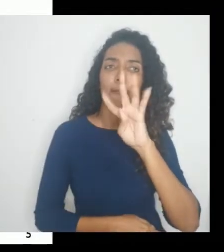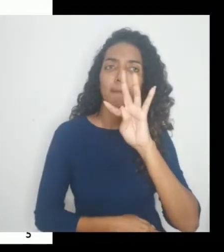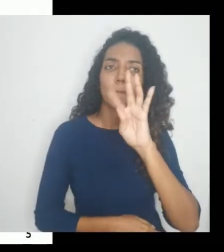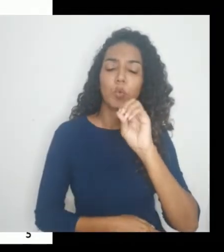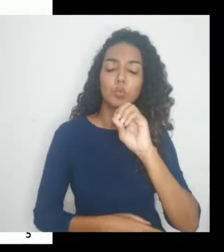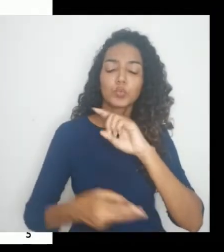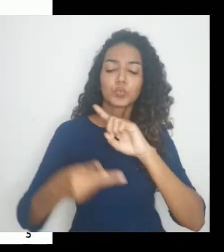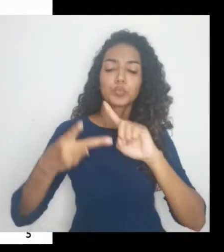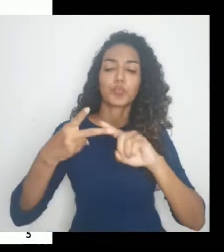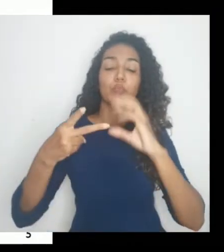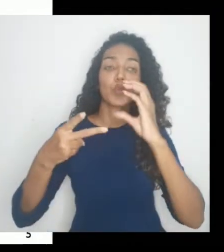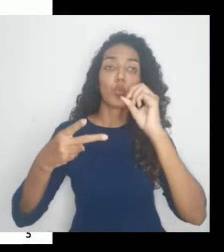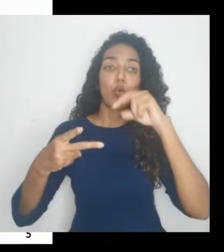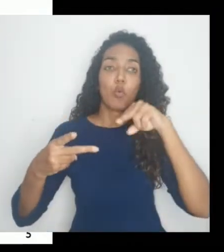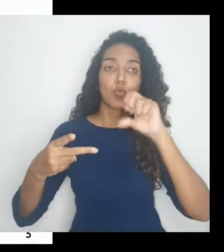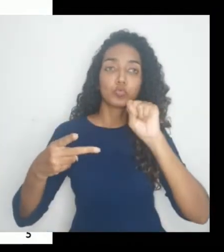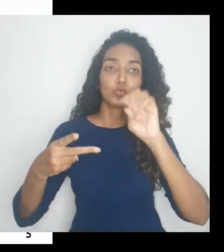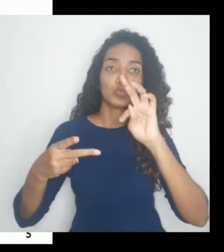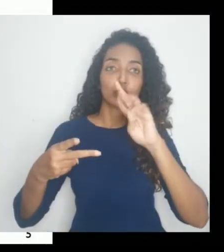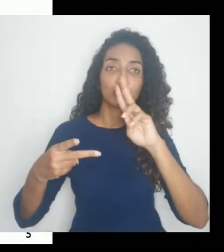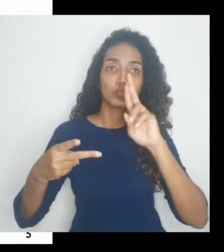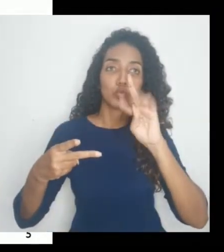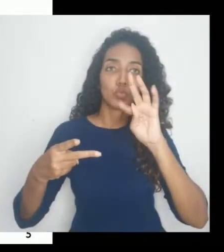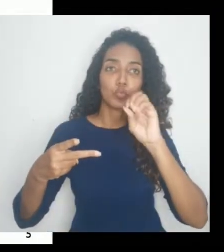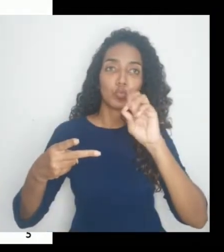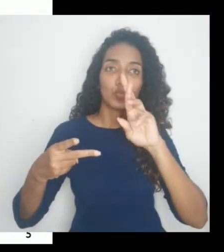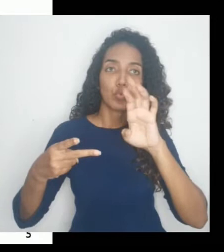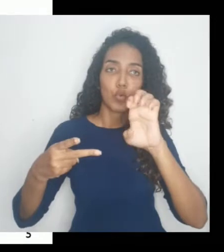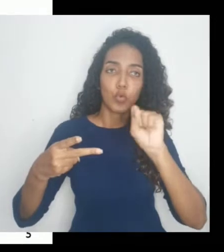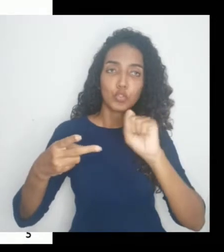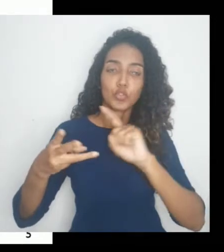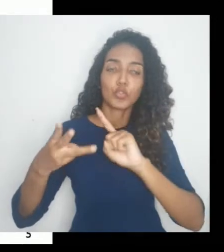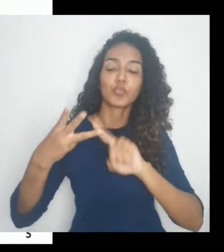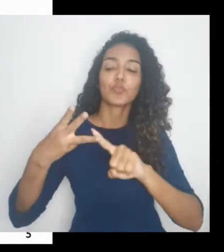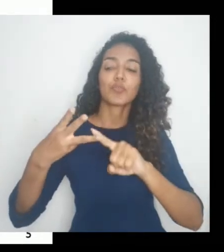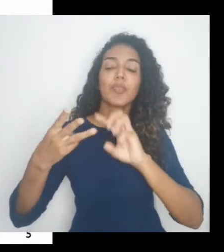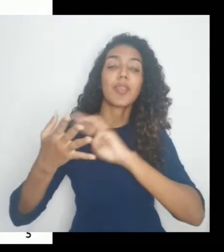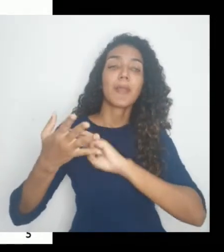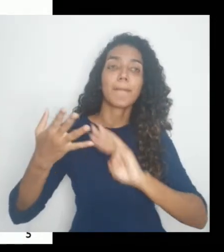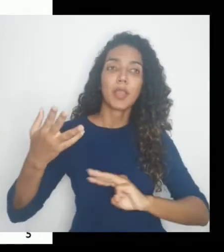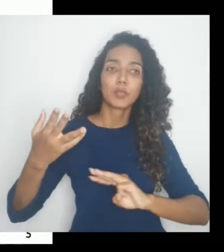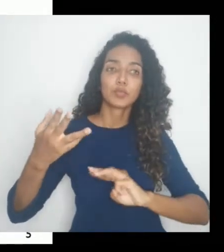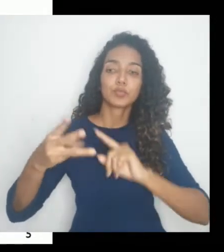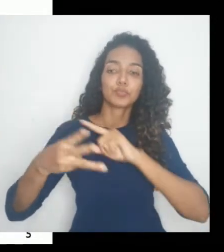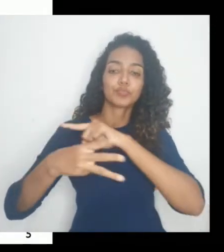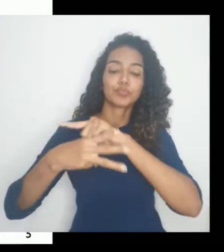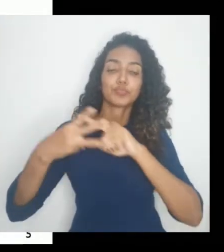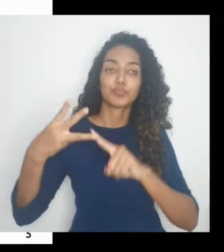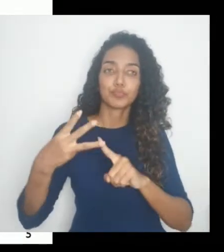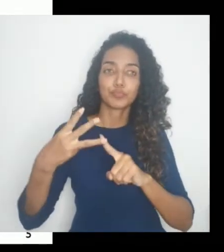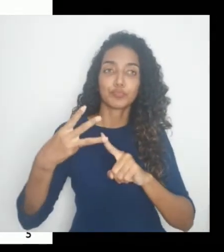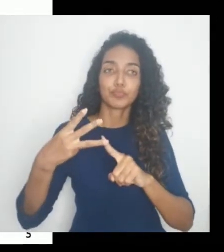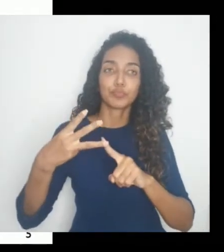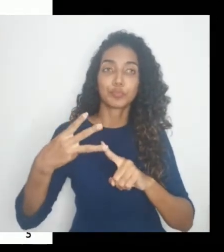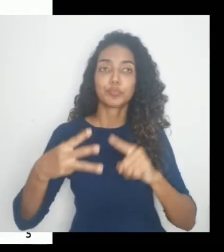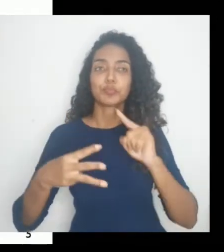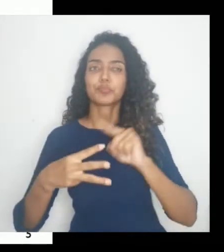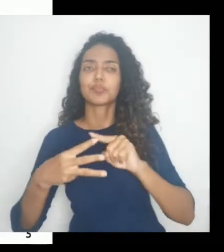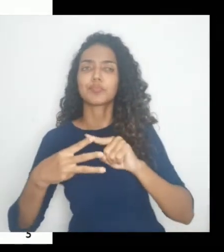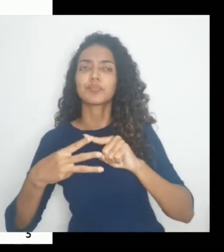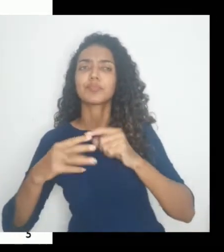construtores e uma classe tem métodos. Os atributos representam